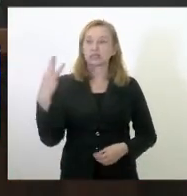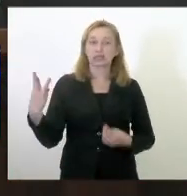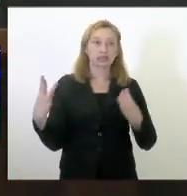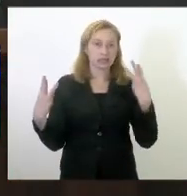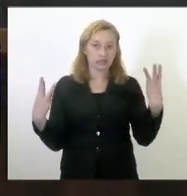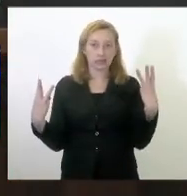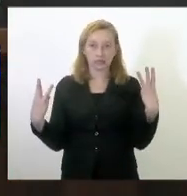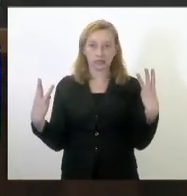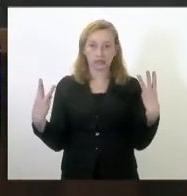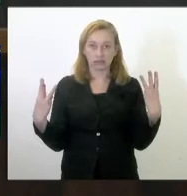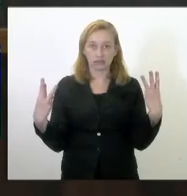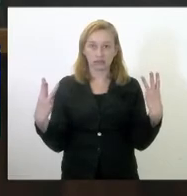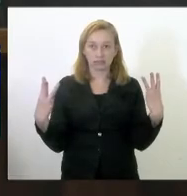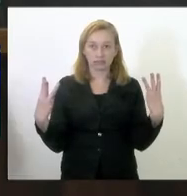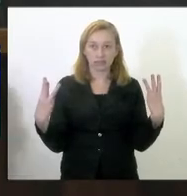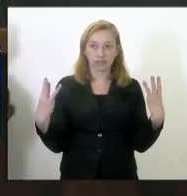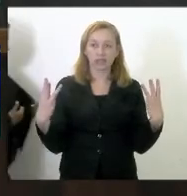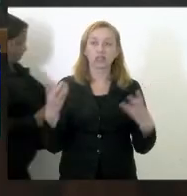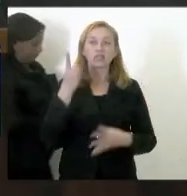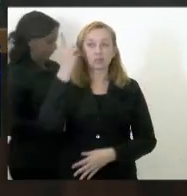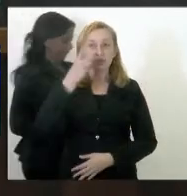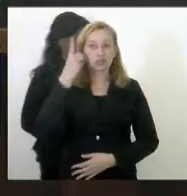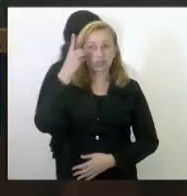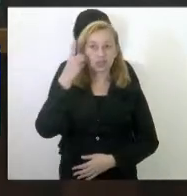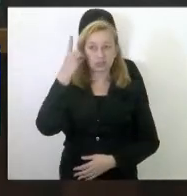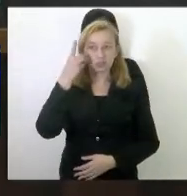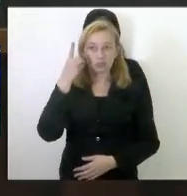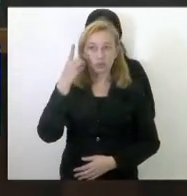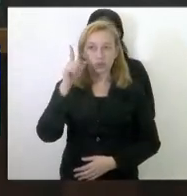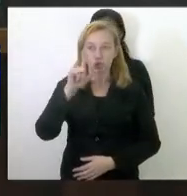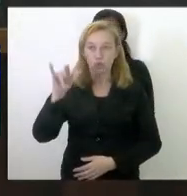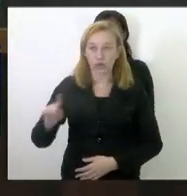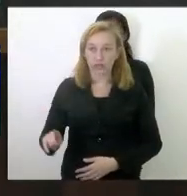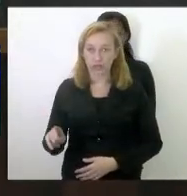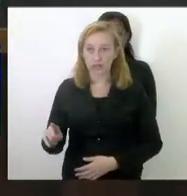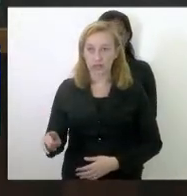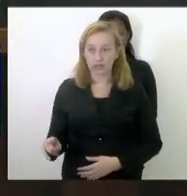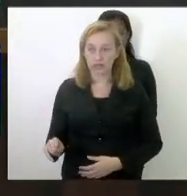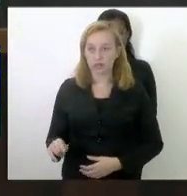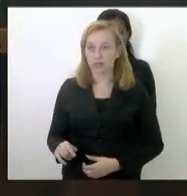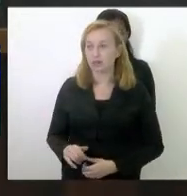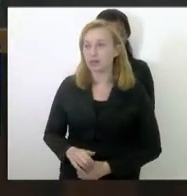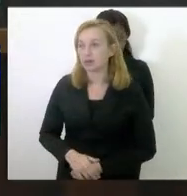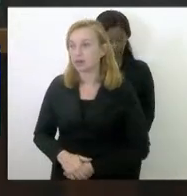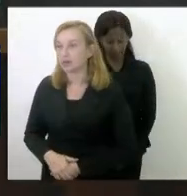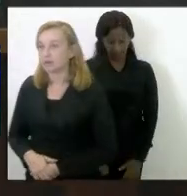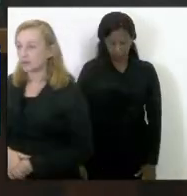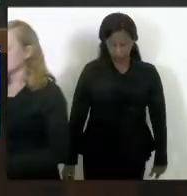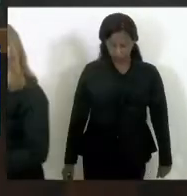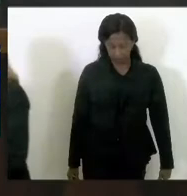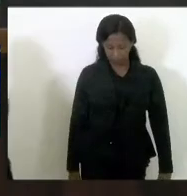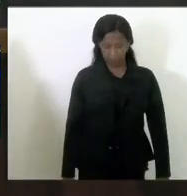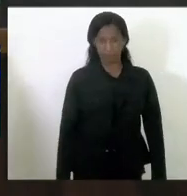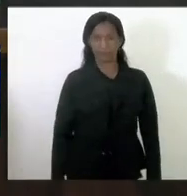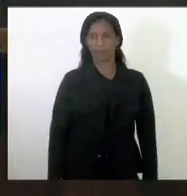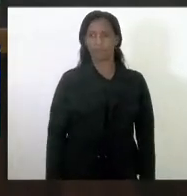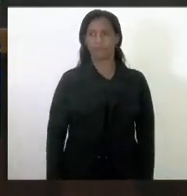3-3. Deputado Luiz Mar... Relator foi mais Pacheco. Perdão, perdão, não, 3-3.